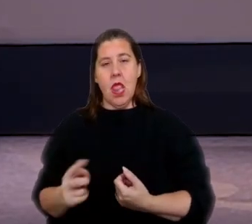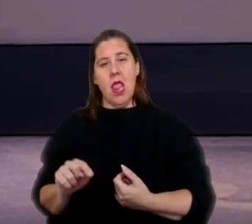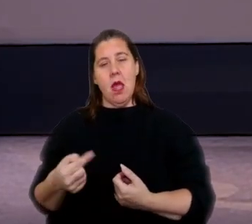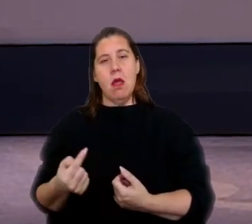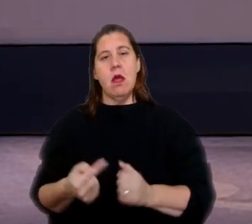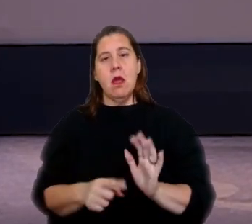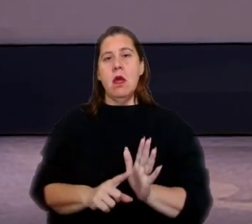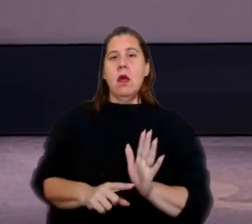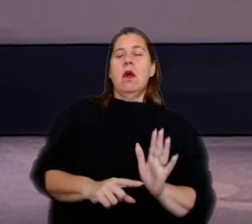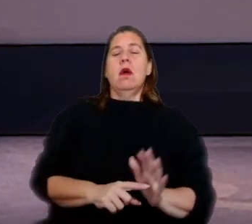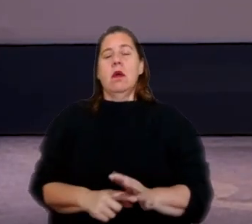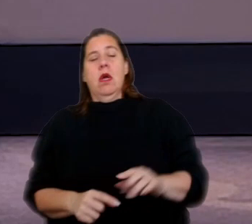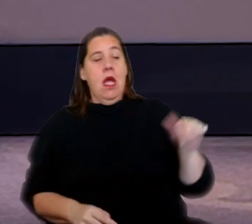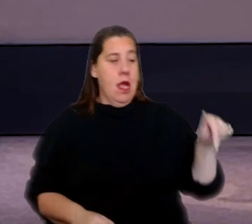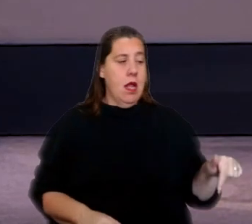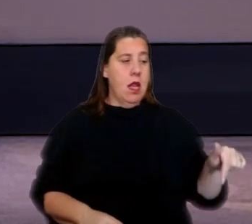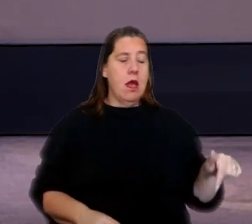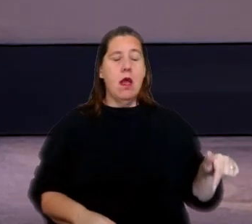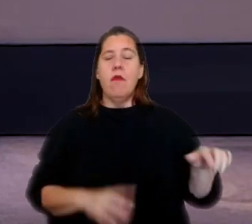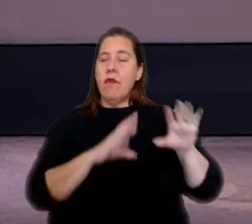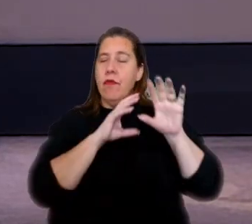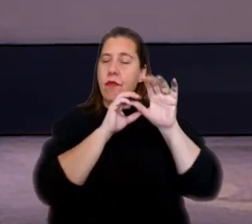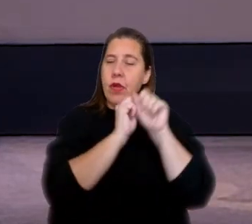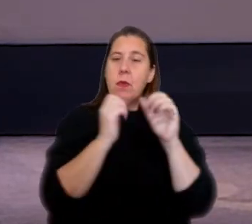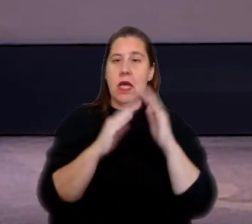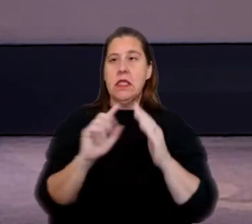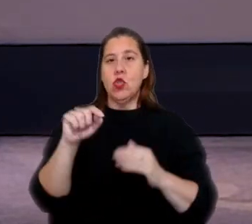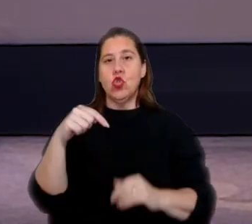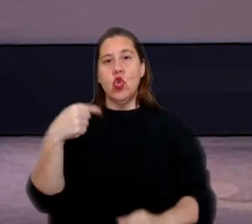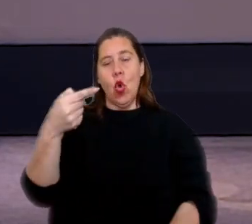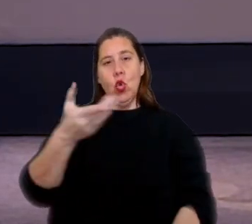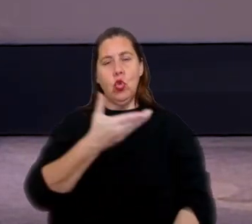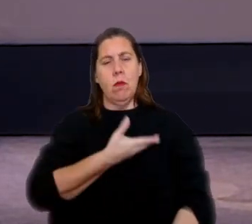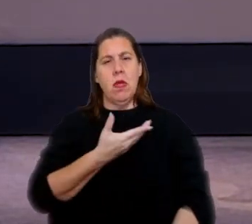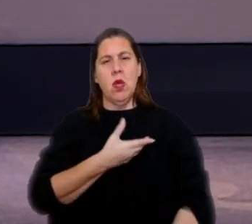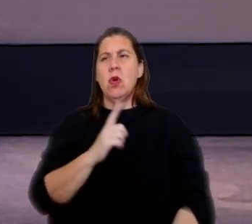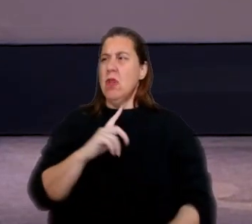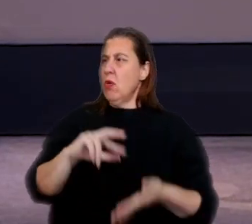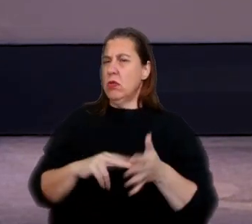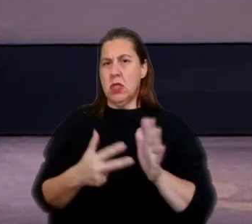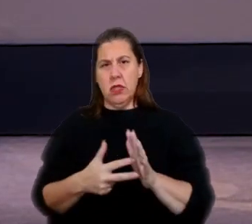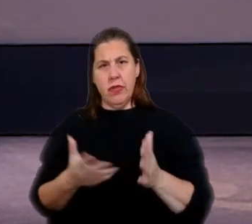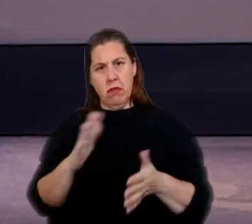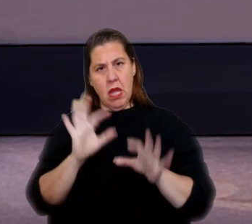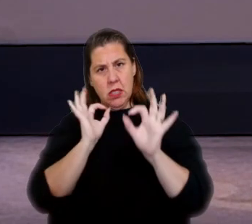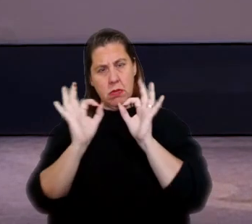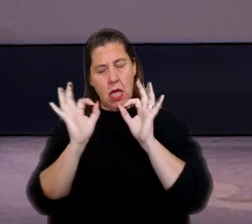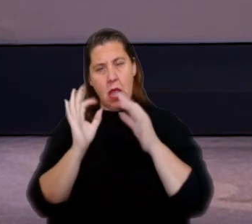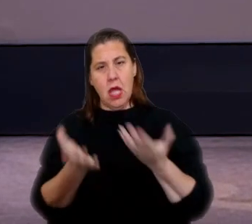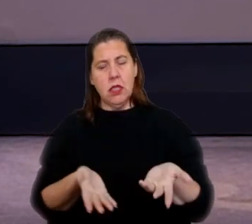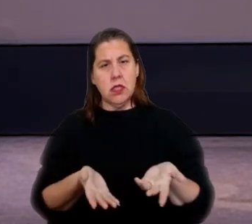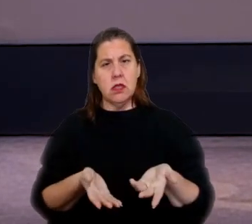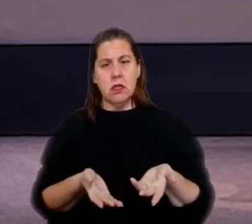de um outro colega e pergunta se pode. Me chamou bastante atenção, isso aí eu queria saber se tem algum significado, sei lá,